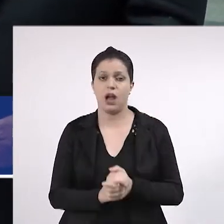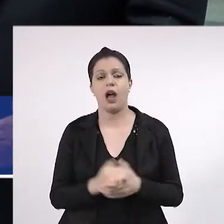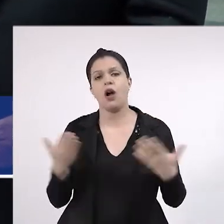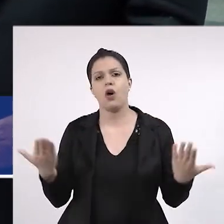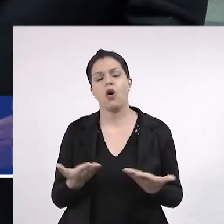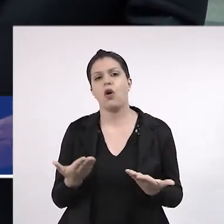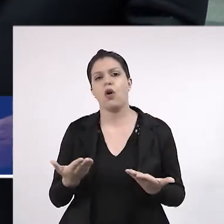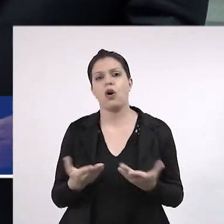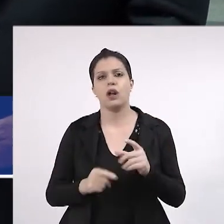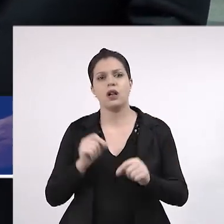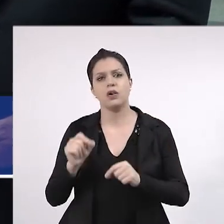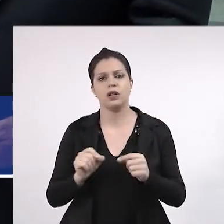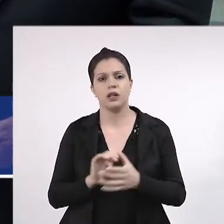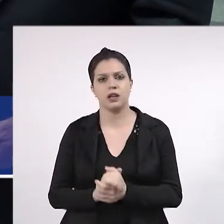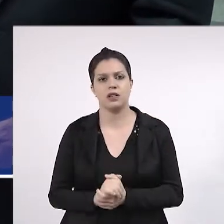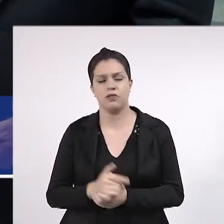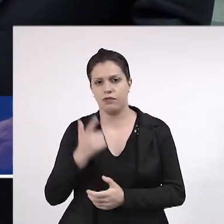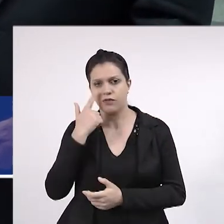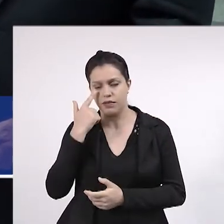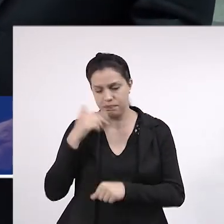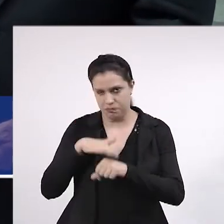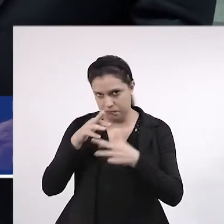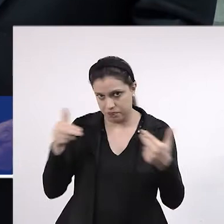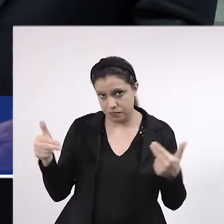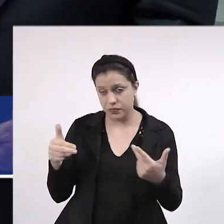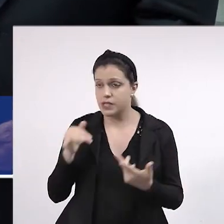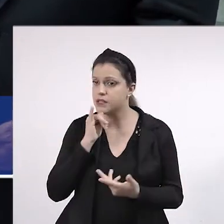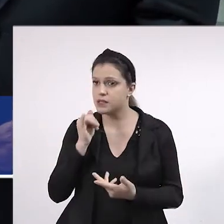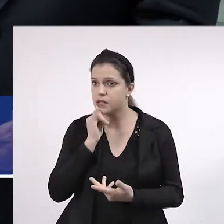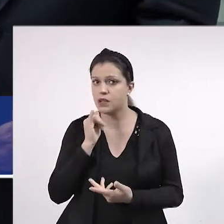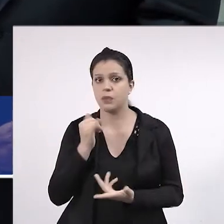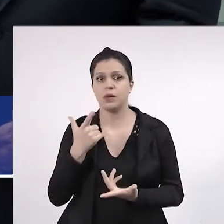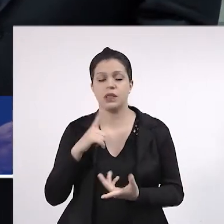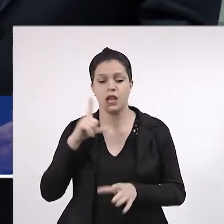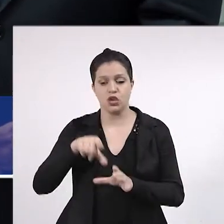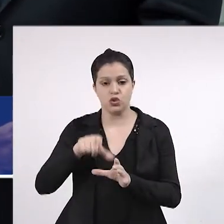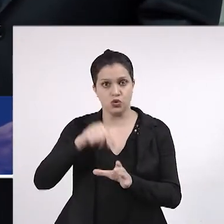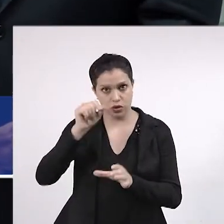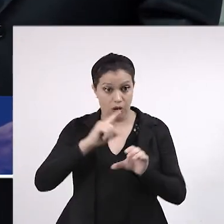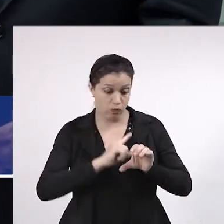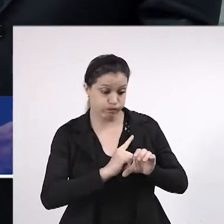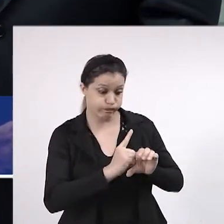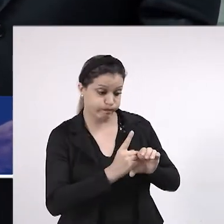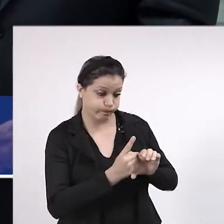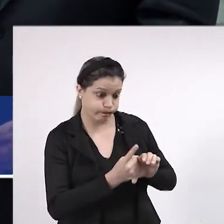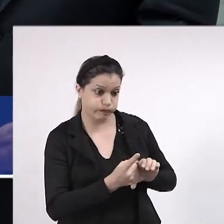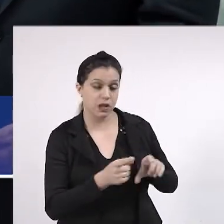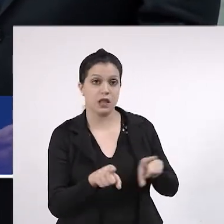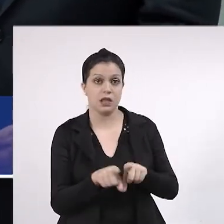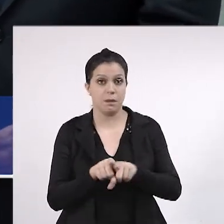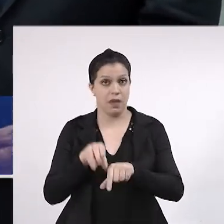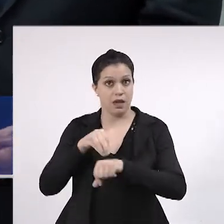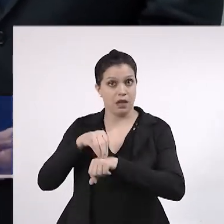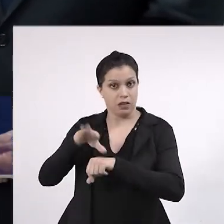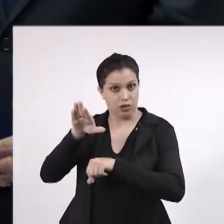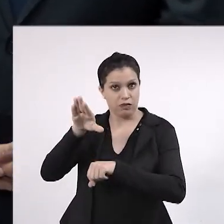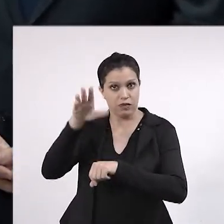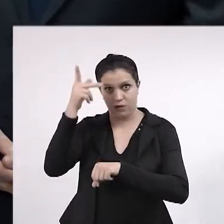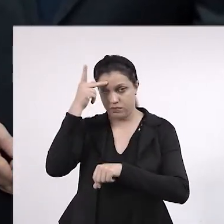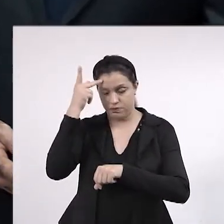estavam em andamento não param, né? Vamos entrar um pouco mais em detalhes a respeito disso. Os sorteios dos relógios e esse envio para a